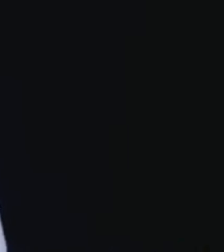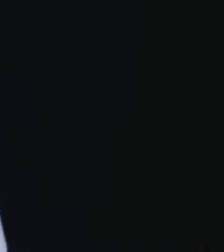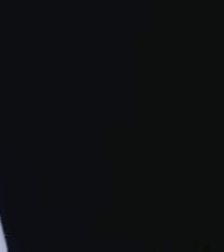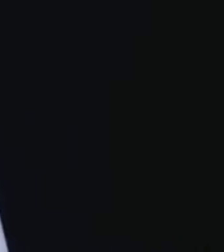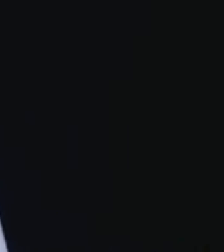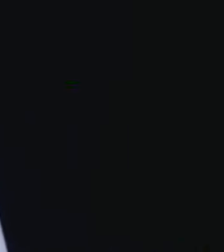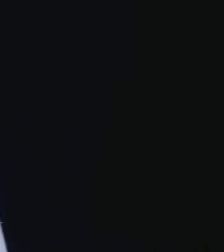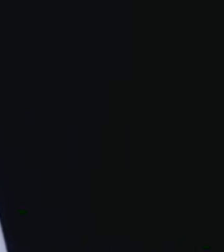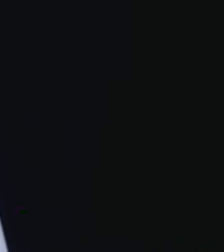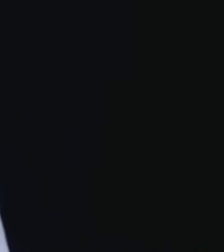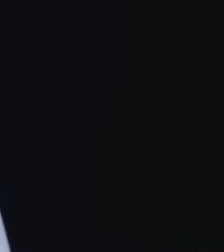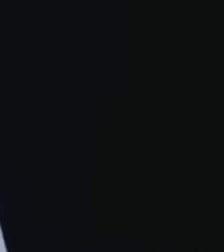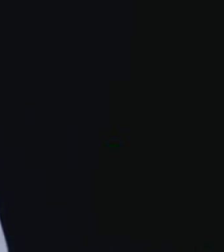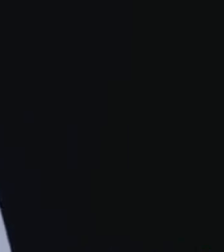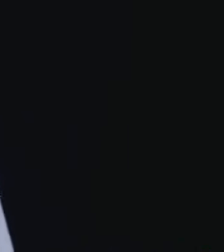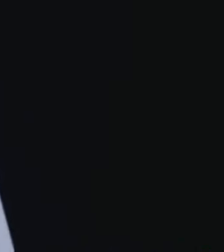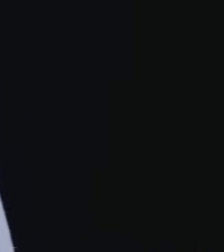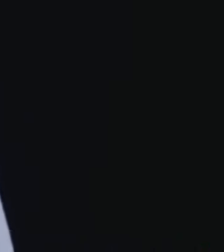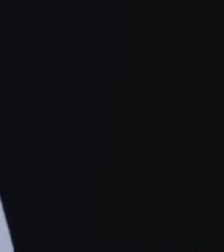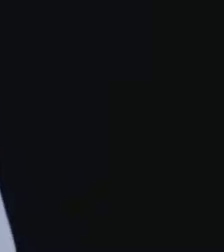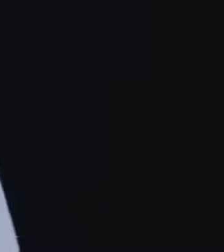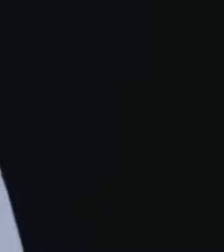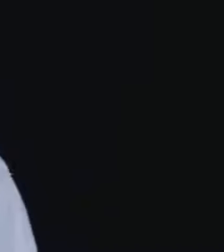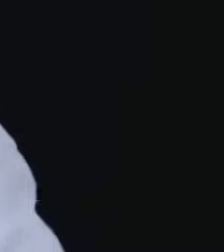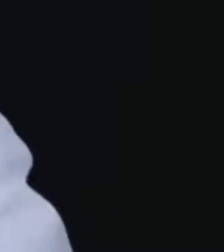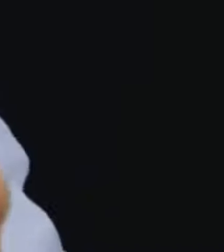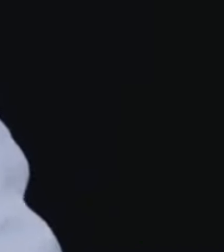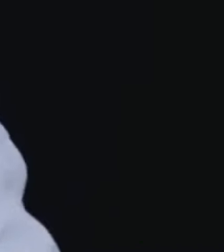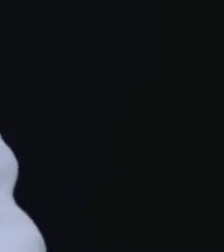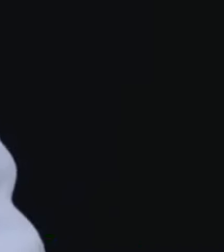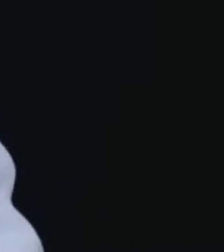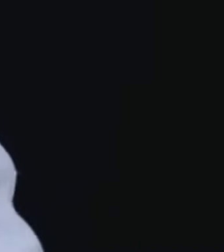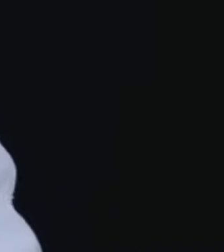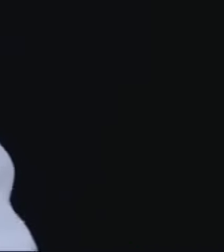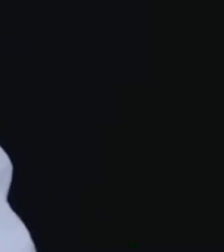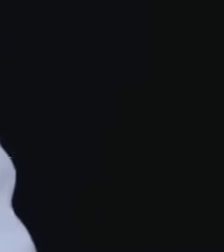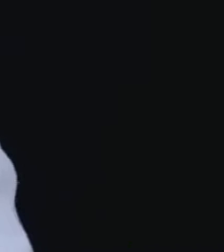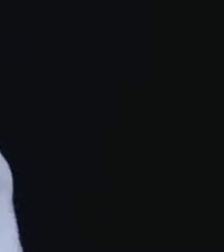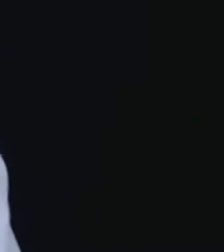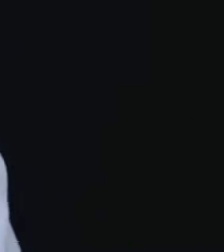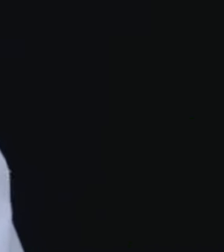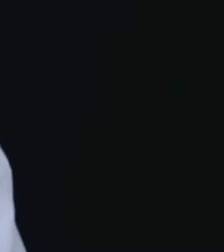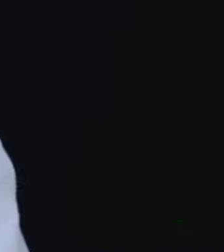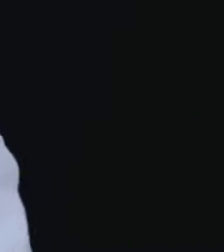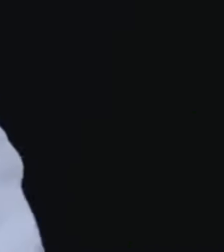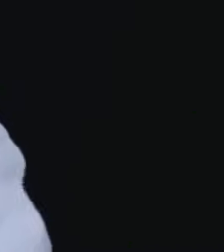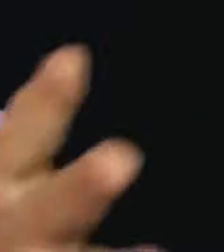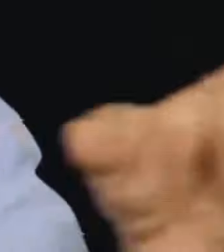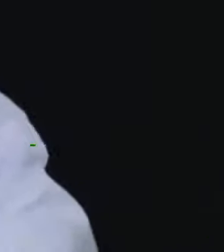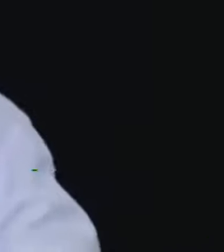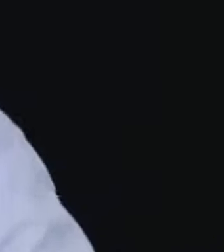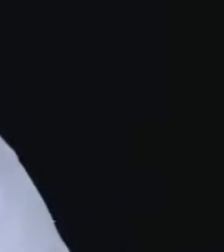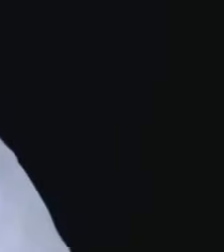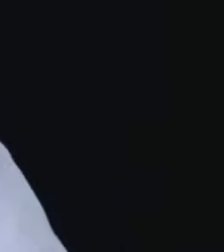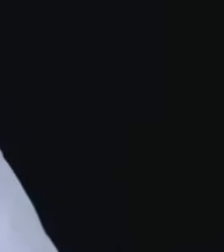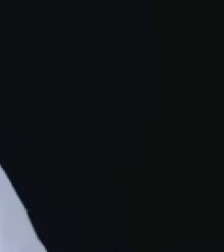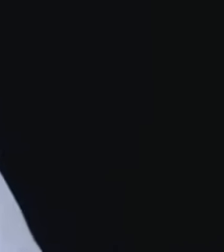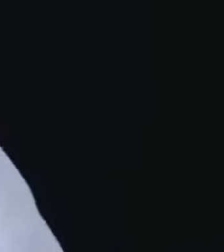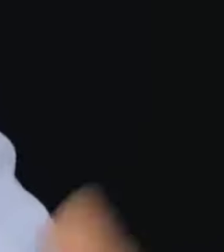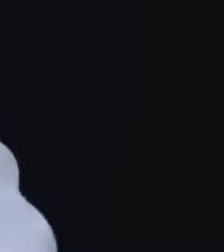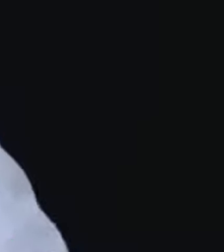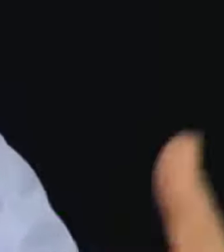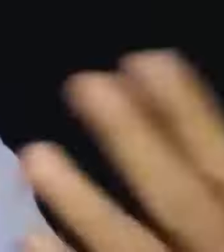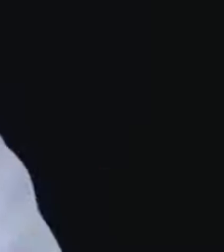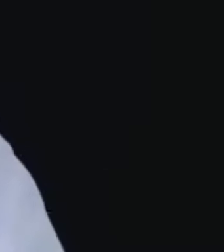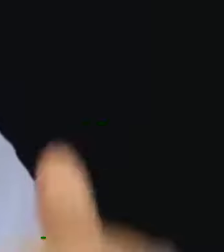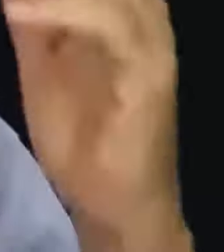encarnar. Ai de vós, que confundis a bajulação dos oportunistas que vos cercam